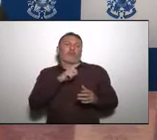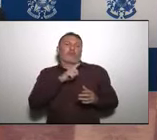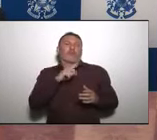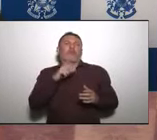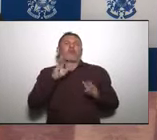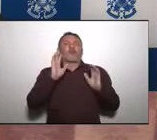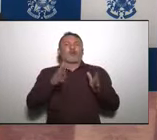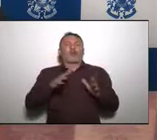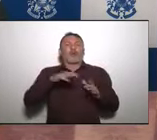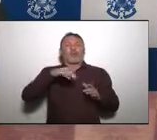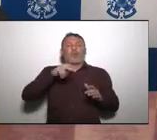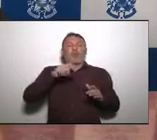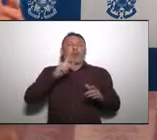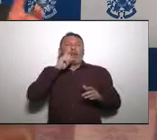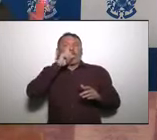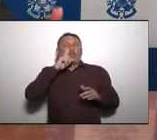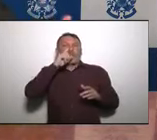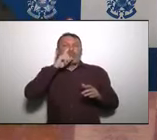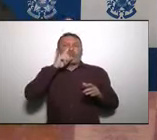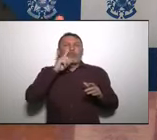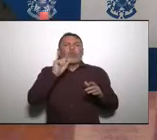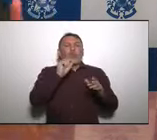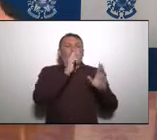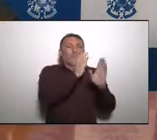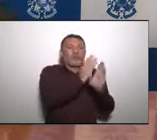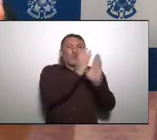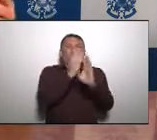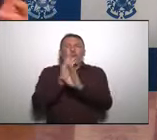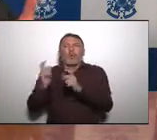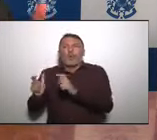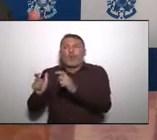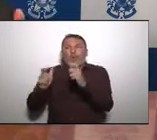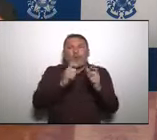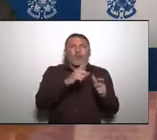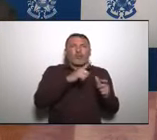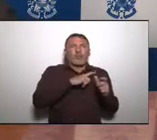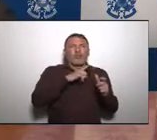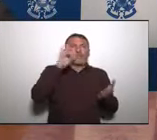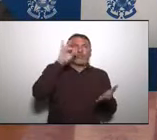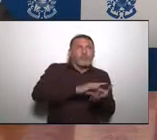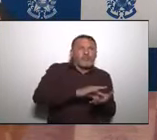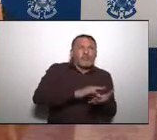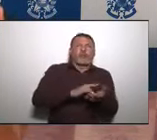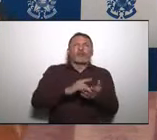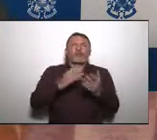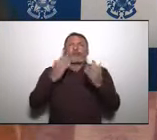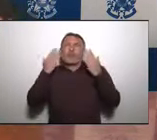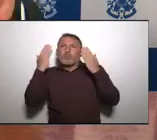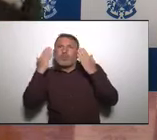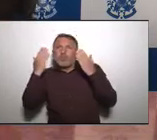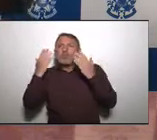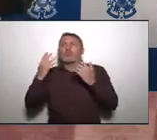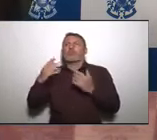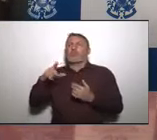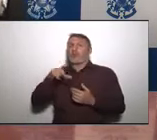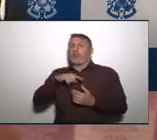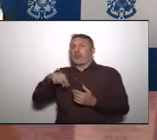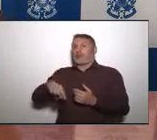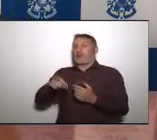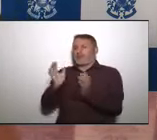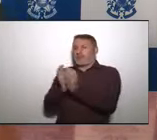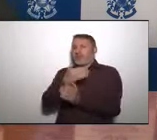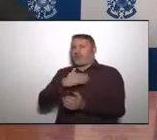ter flexibilidade onde não tem casos confirmados, casos pouco suspeitos. Aí a Defesa Civil nossa está fazendo um mapeamento